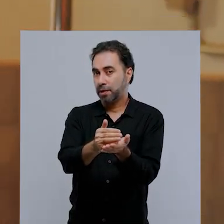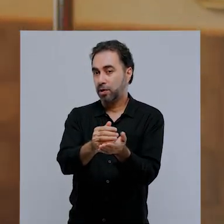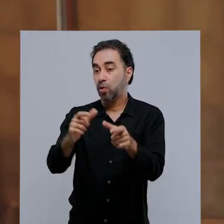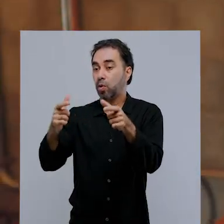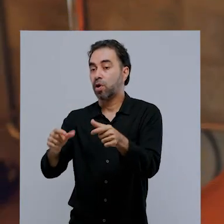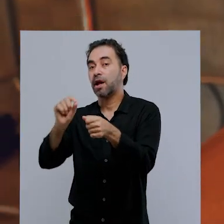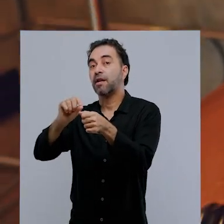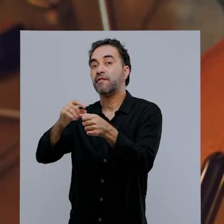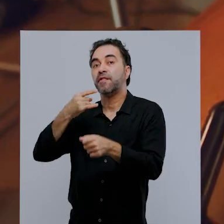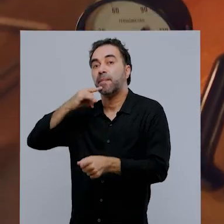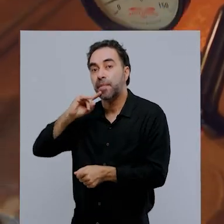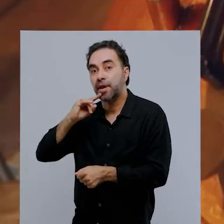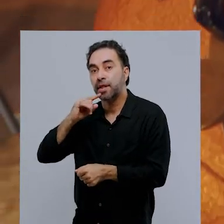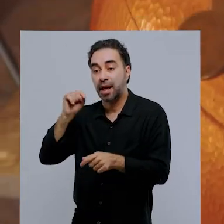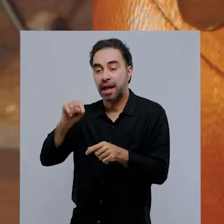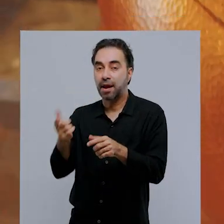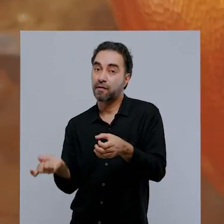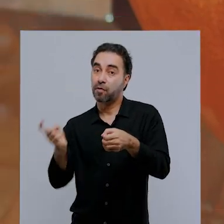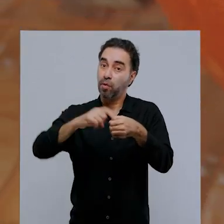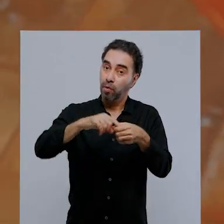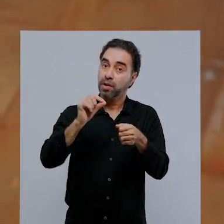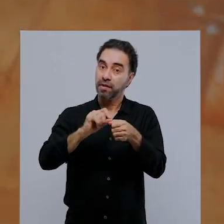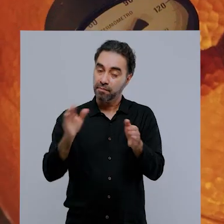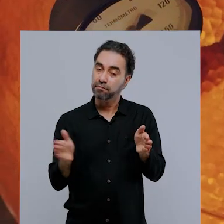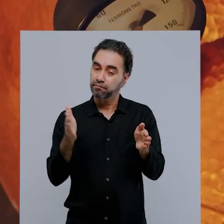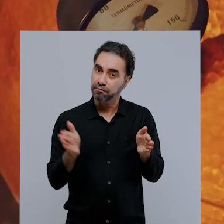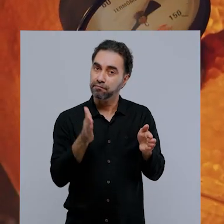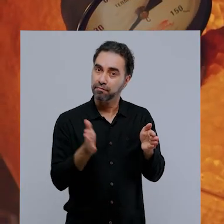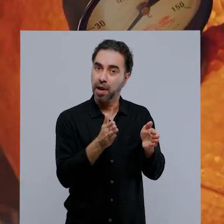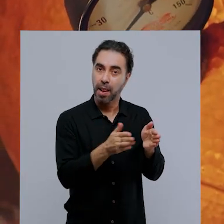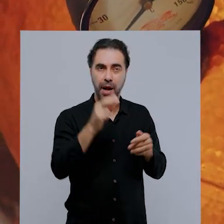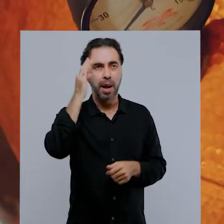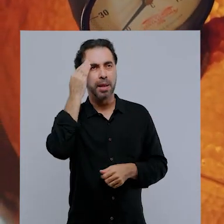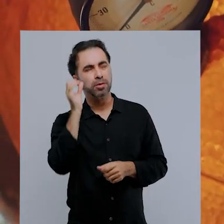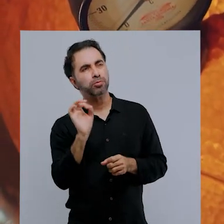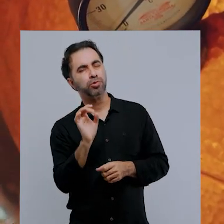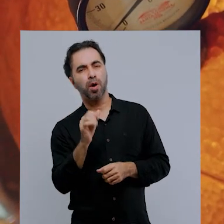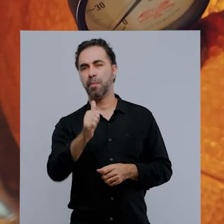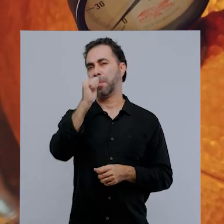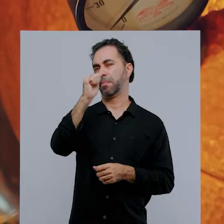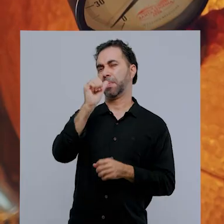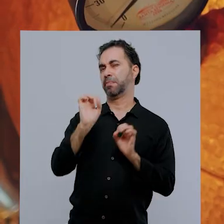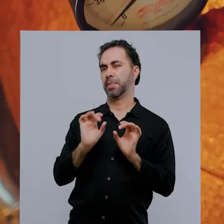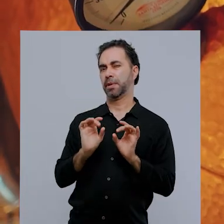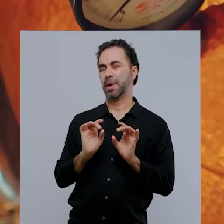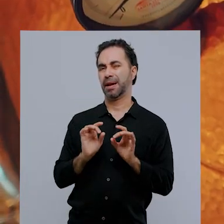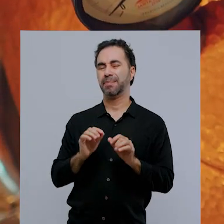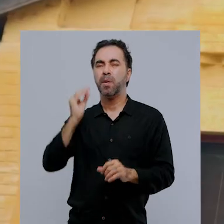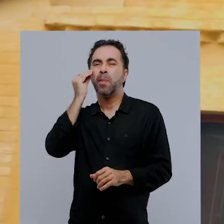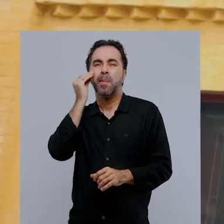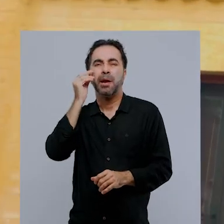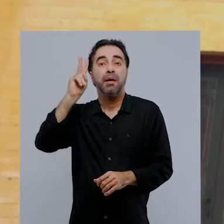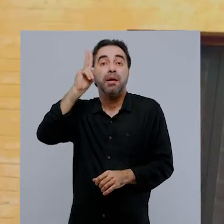engenho, a cachaça voltou a ser produzida no local, entendida não apenas como uma bebida, mas como uma